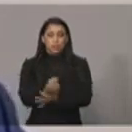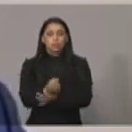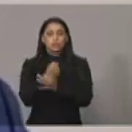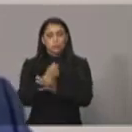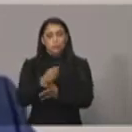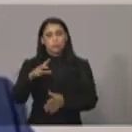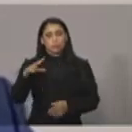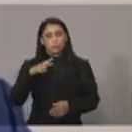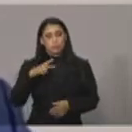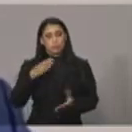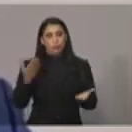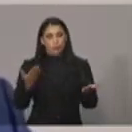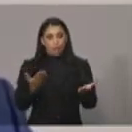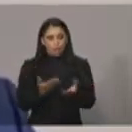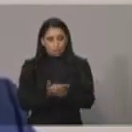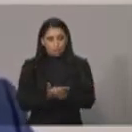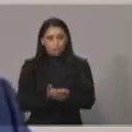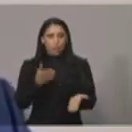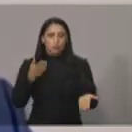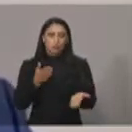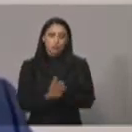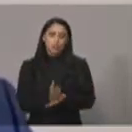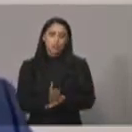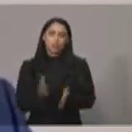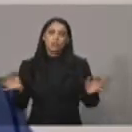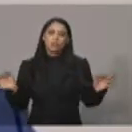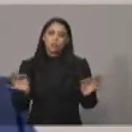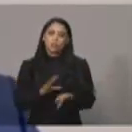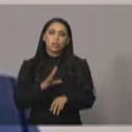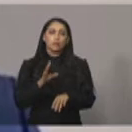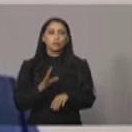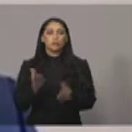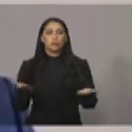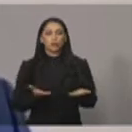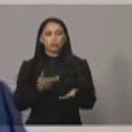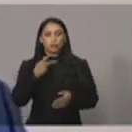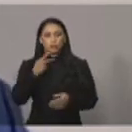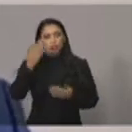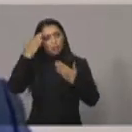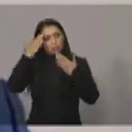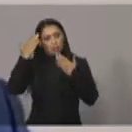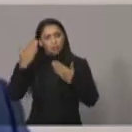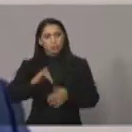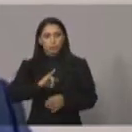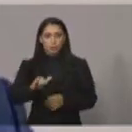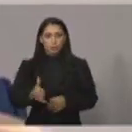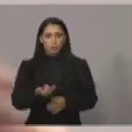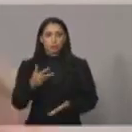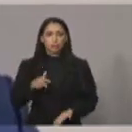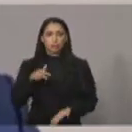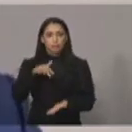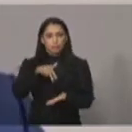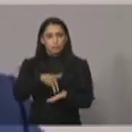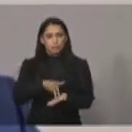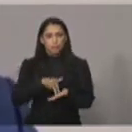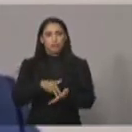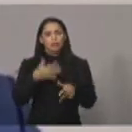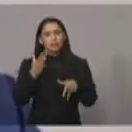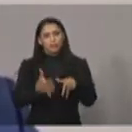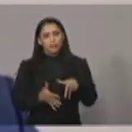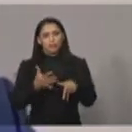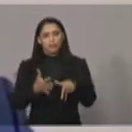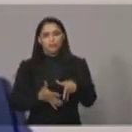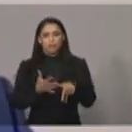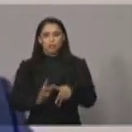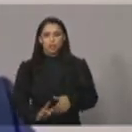procedente. Excelências, aqui encerro minha fala e agradeço imensamente este tribunal pela oportunidade de nos manifestarmos aqui enquanto